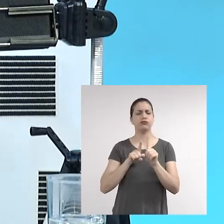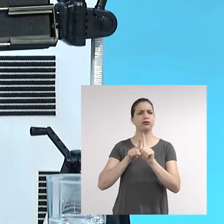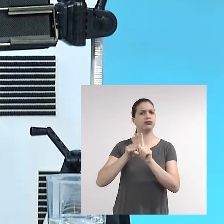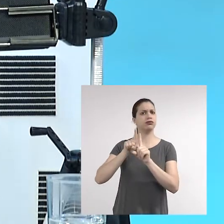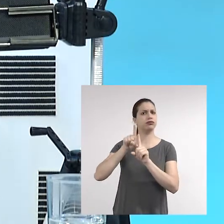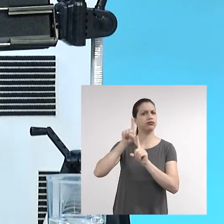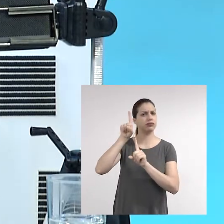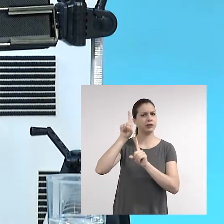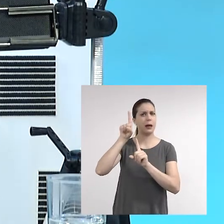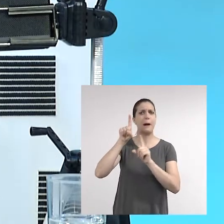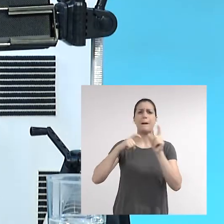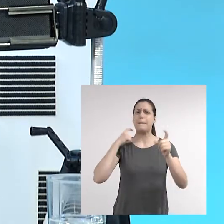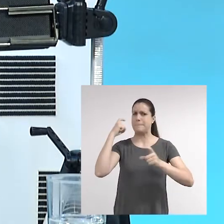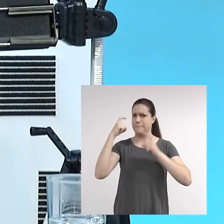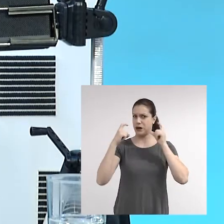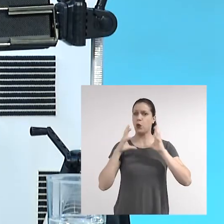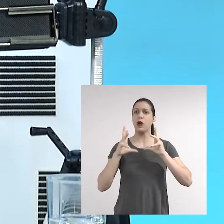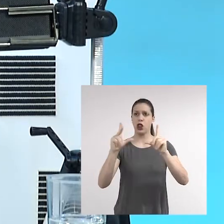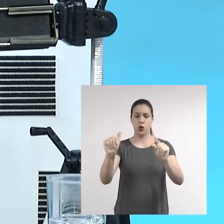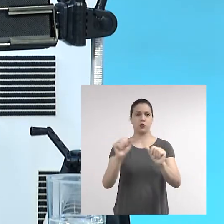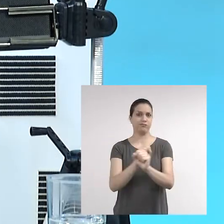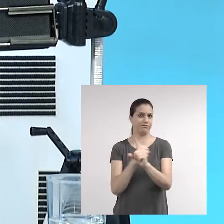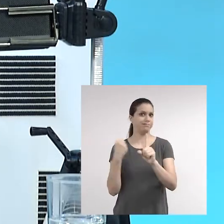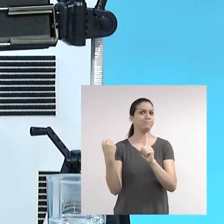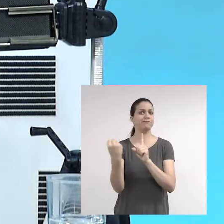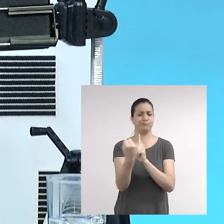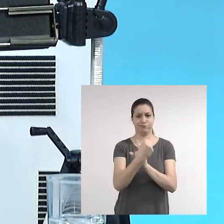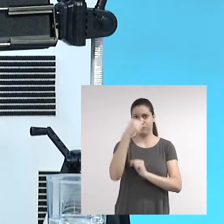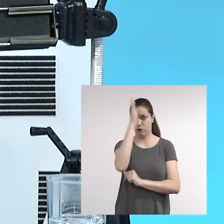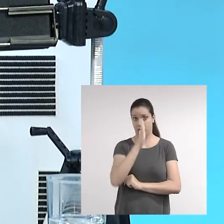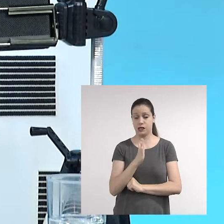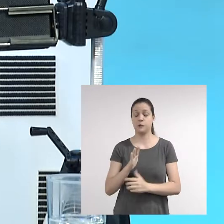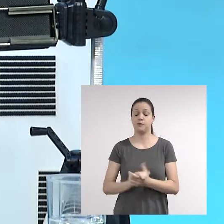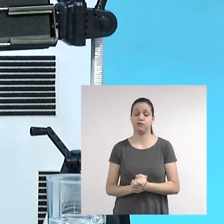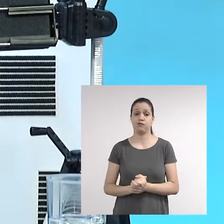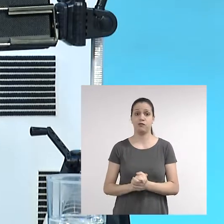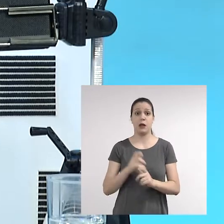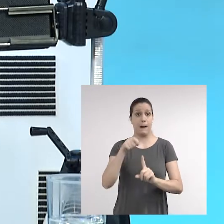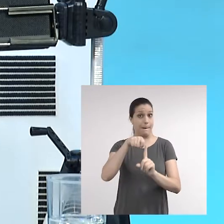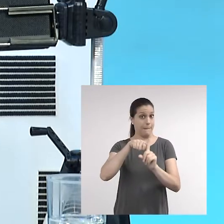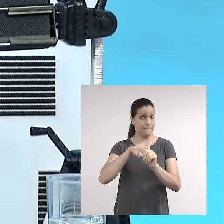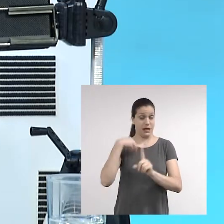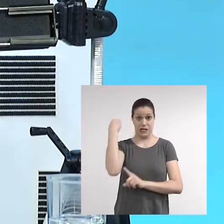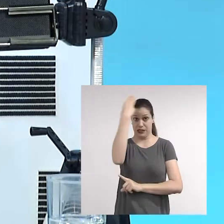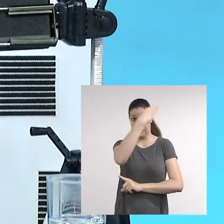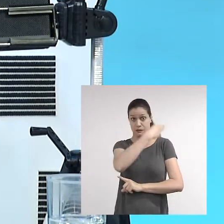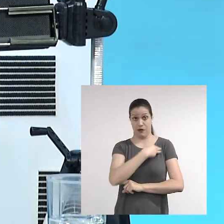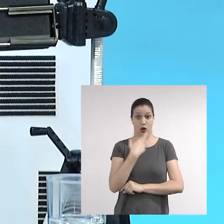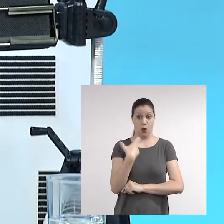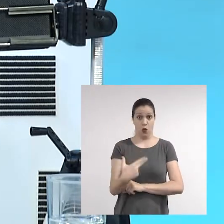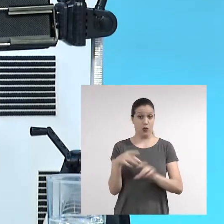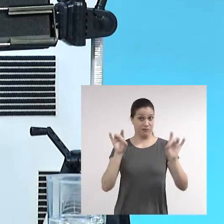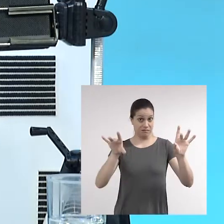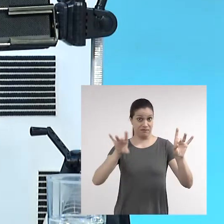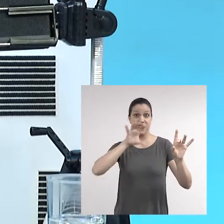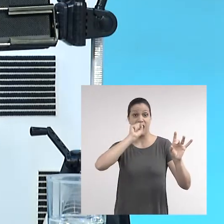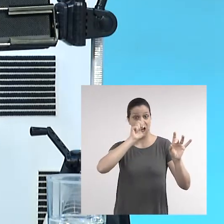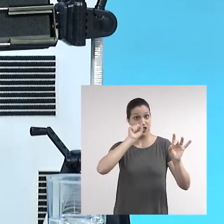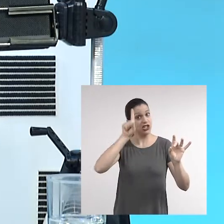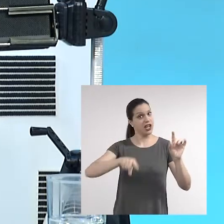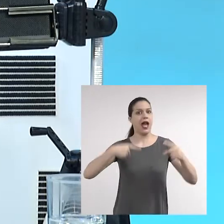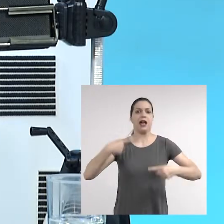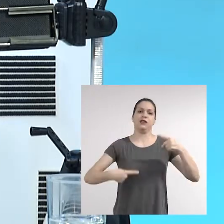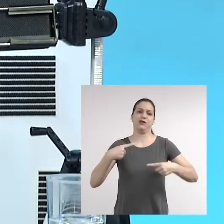dados que preocupam toda a sociedade brasileira. E Maio Laranja é justamente para essa